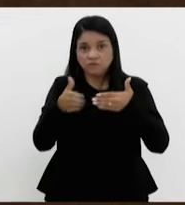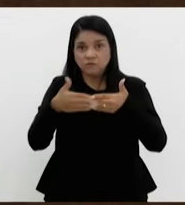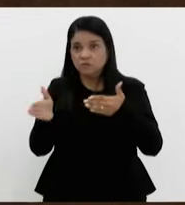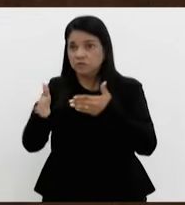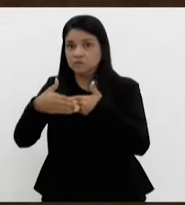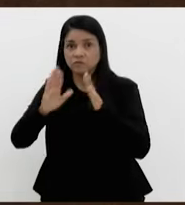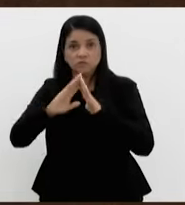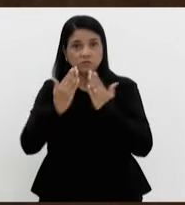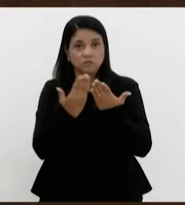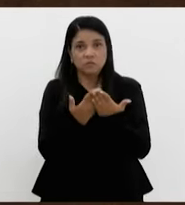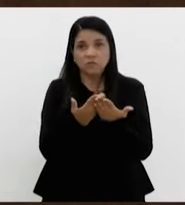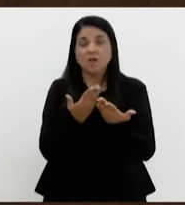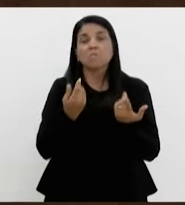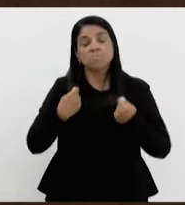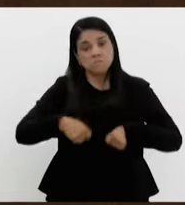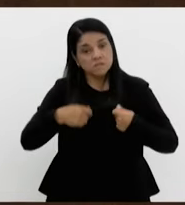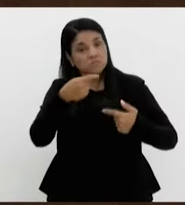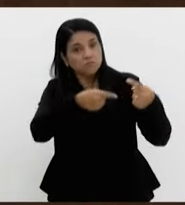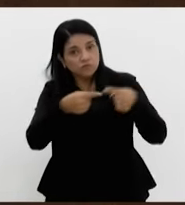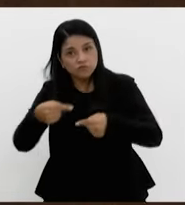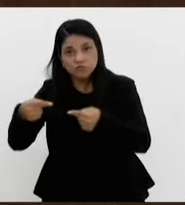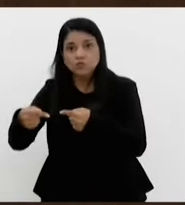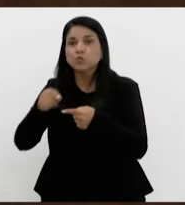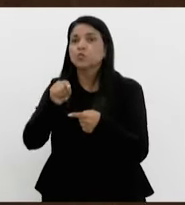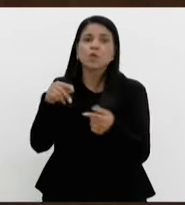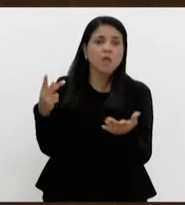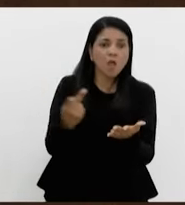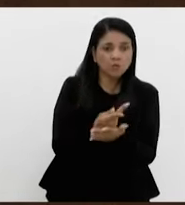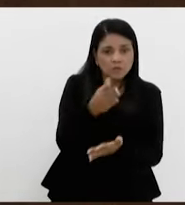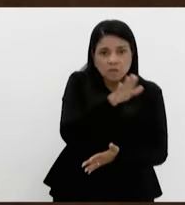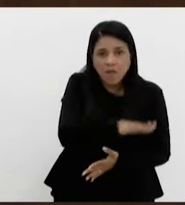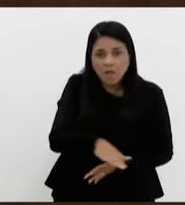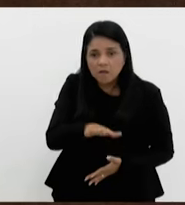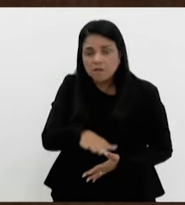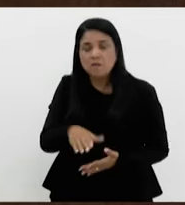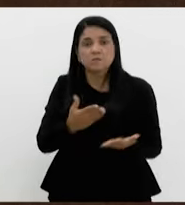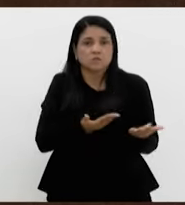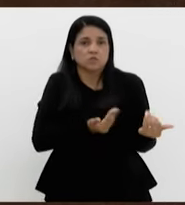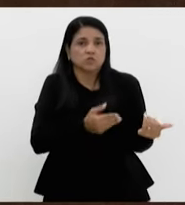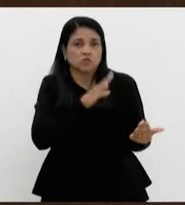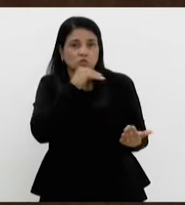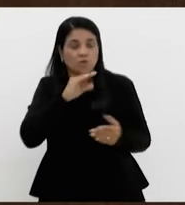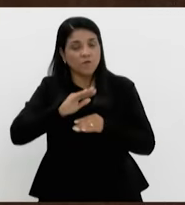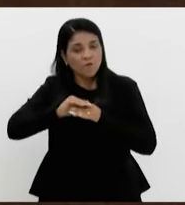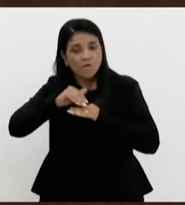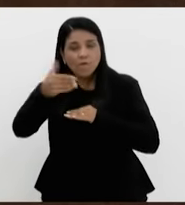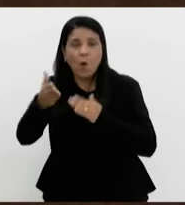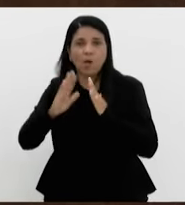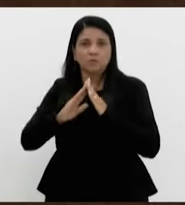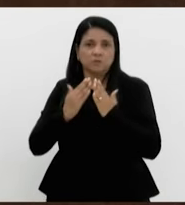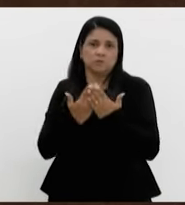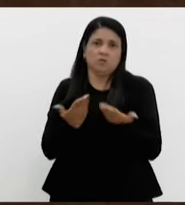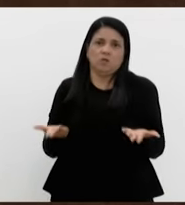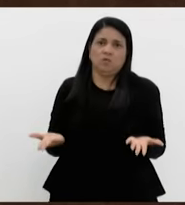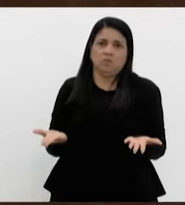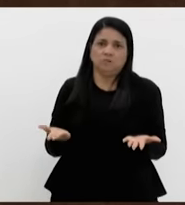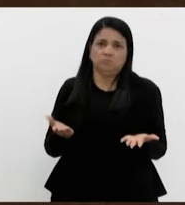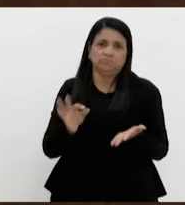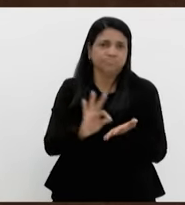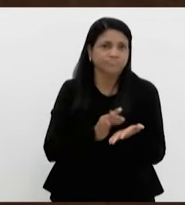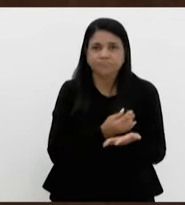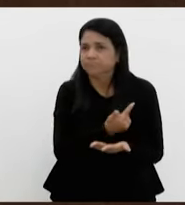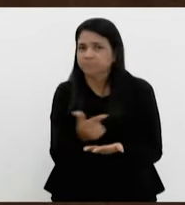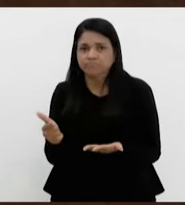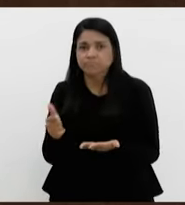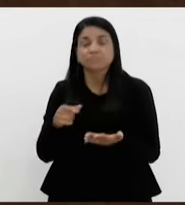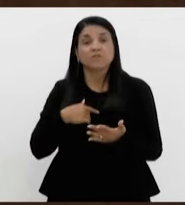que começar a discutir o que acontece com essa criança, com esse jovem que está fora do ambiente escolar. Foi uma importante reunião, estava